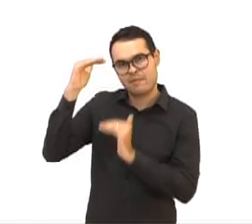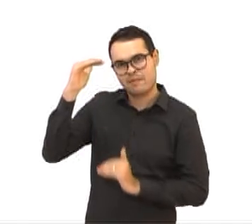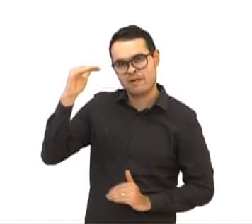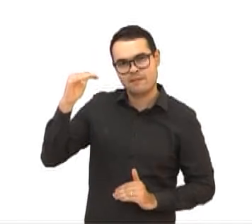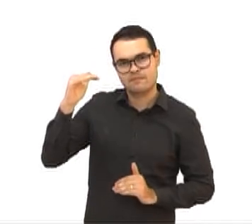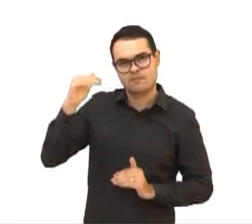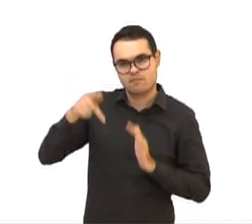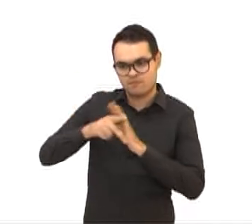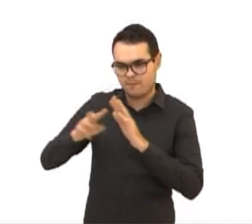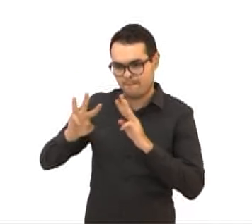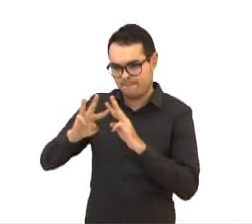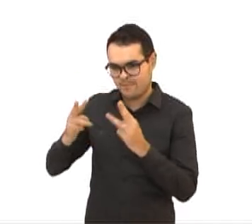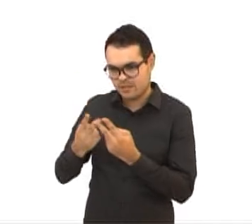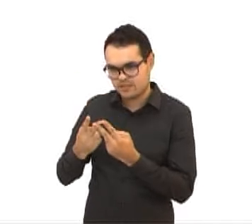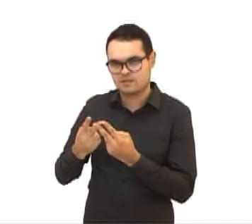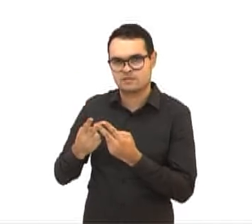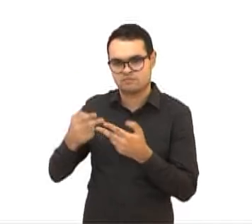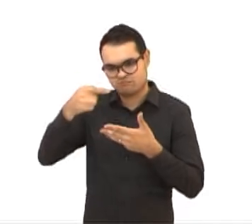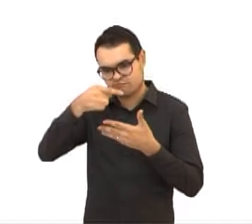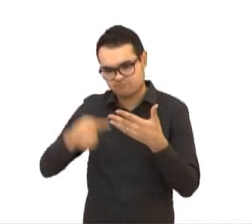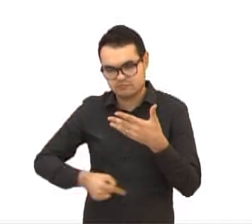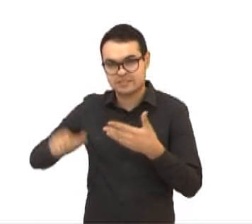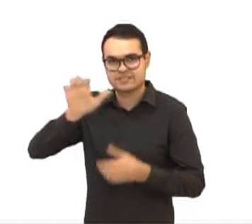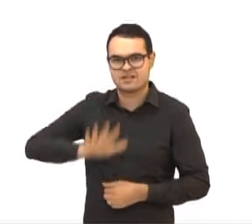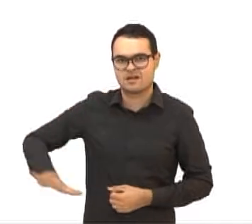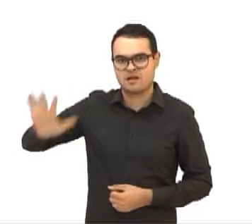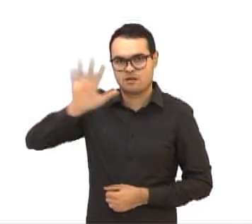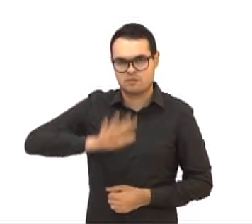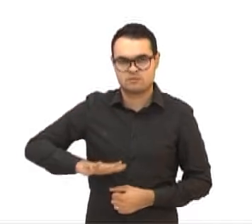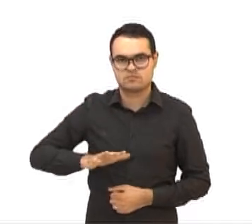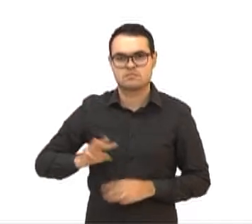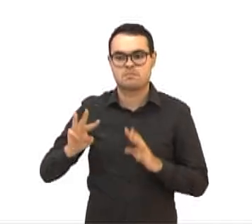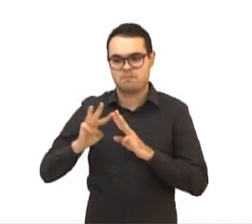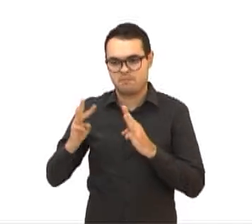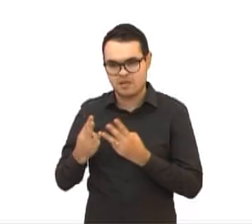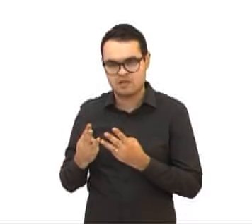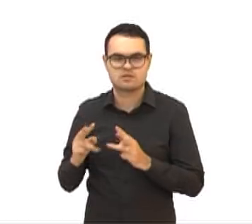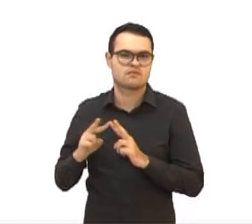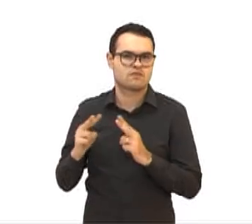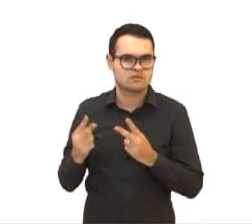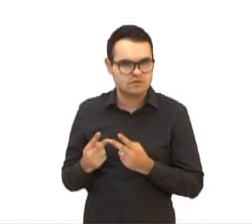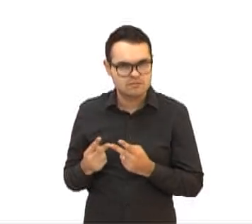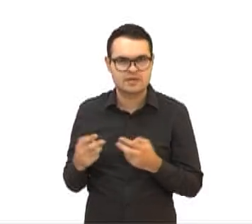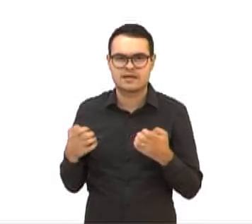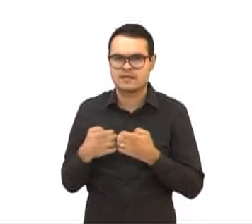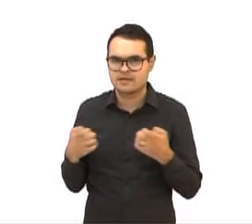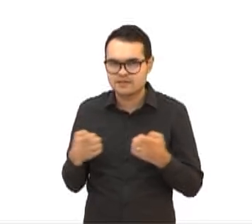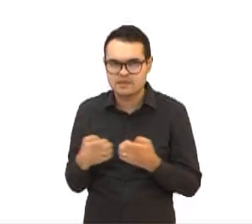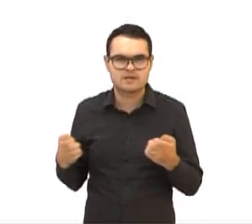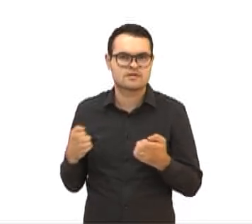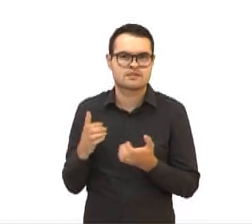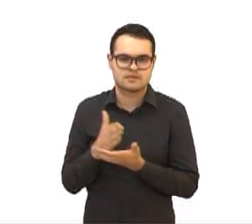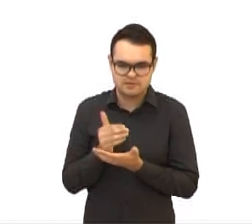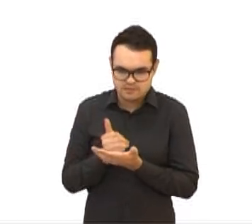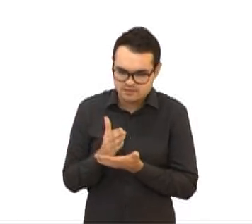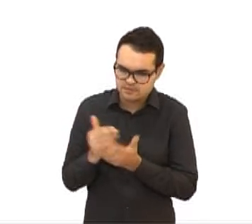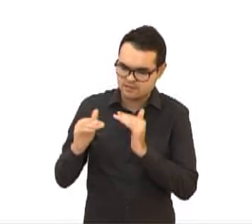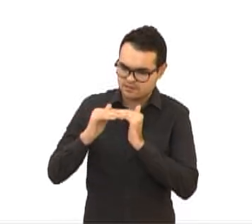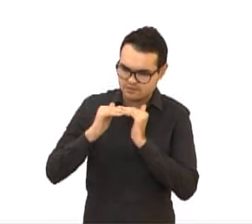propriedades gerais da matéria: massa, volume, impenetrabilidade, inércia, elasticidade,